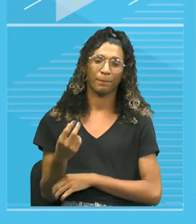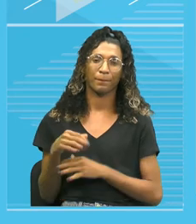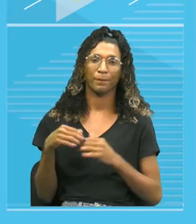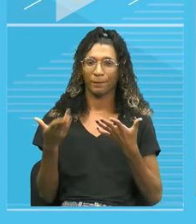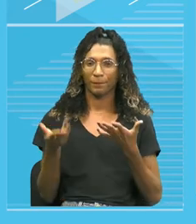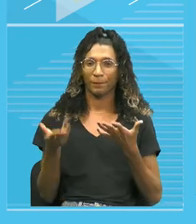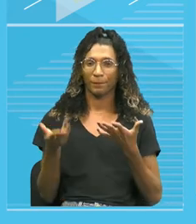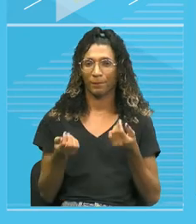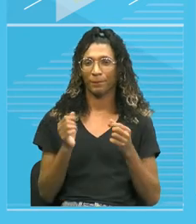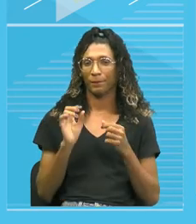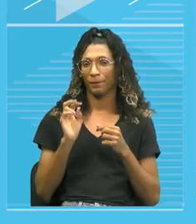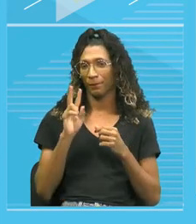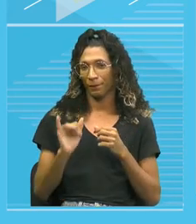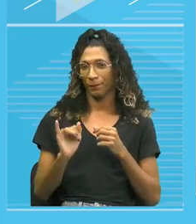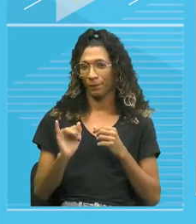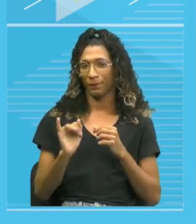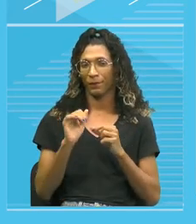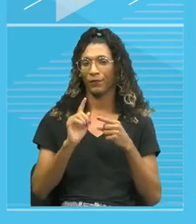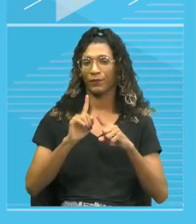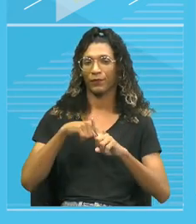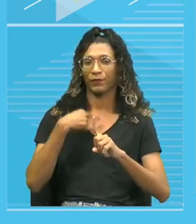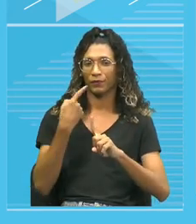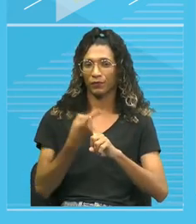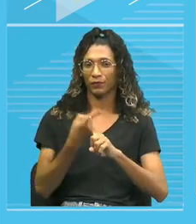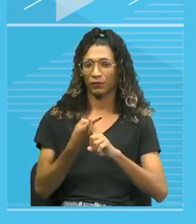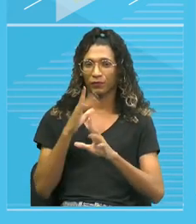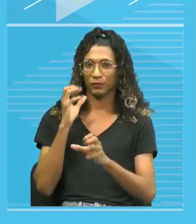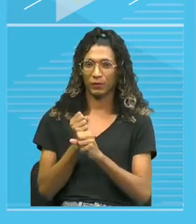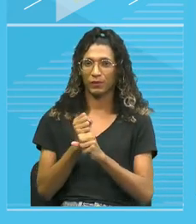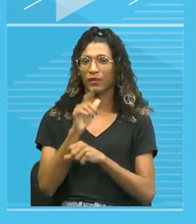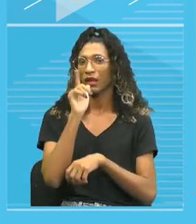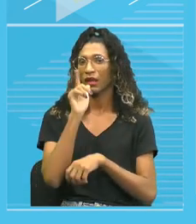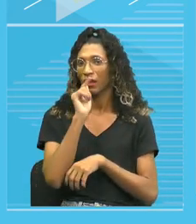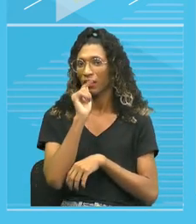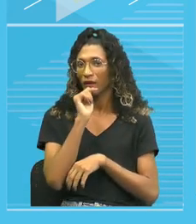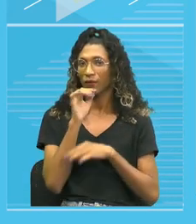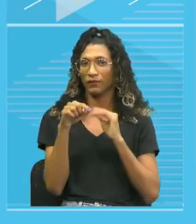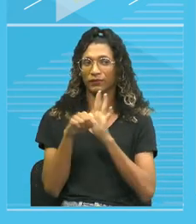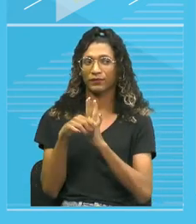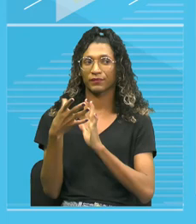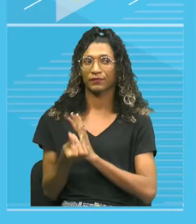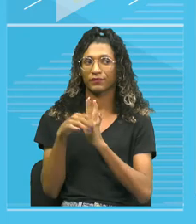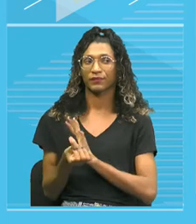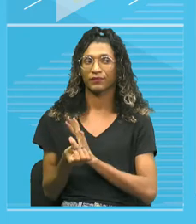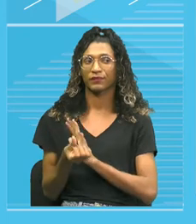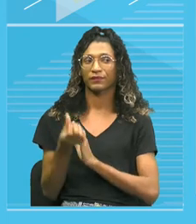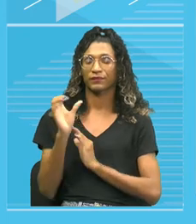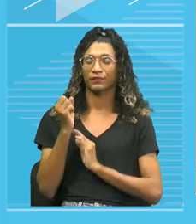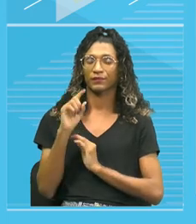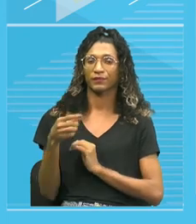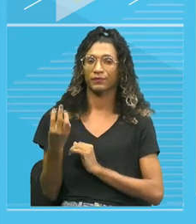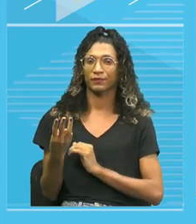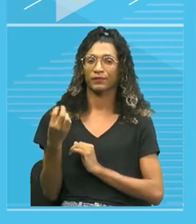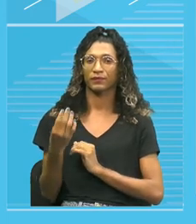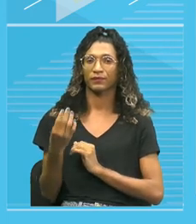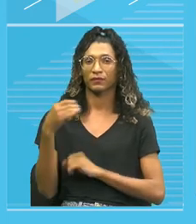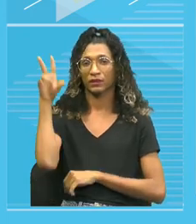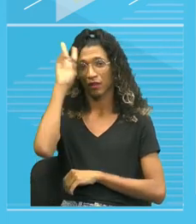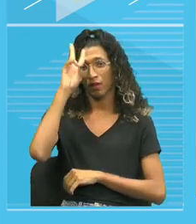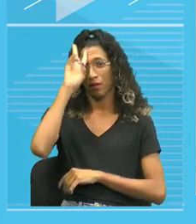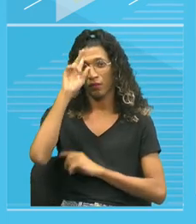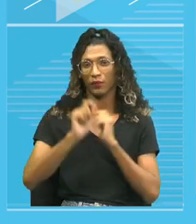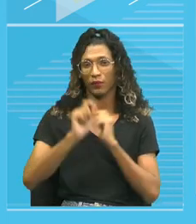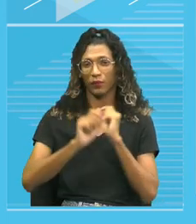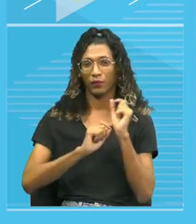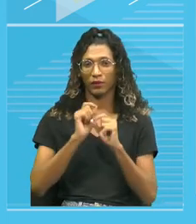e vamos somar com o valor da água que é quanto menos 68,3 Lembrando que